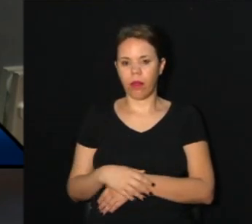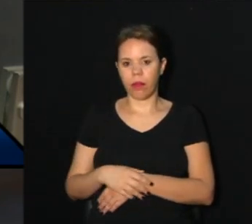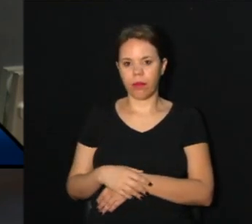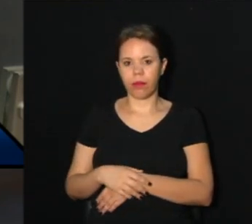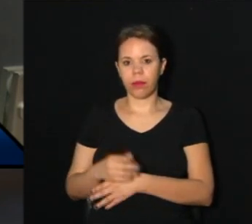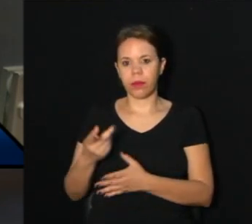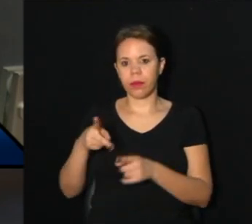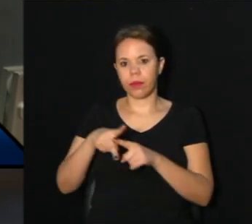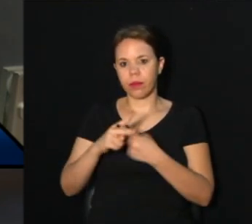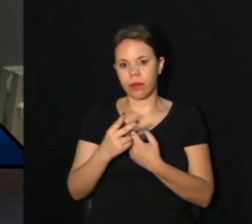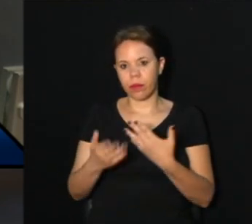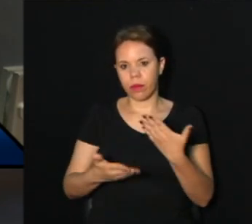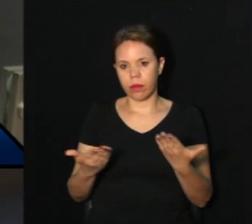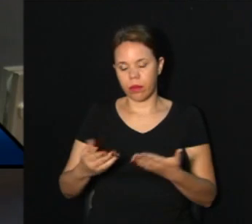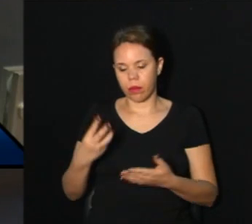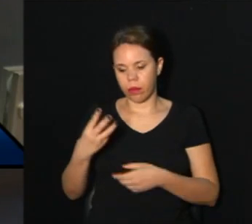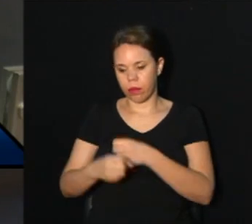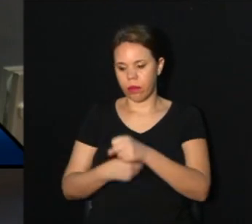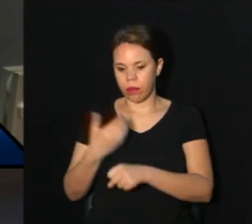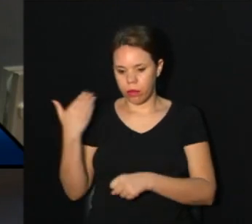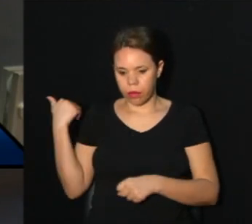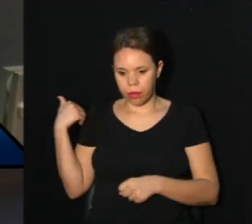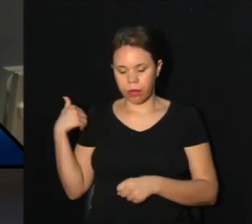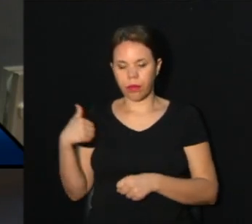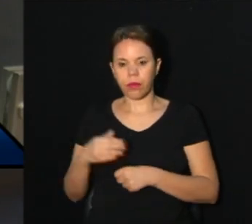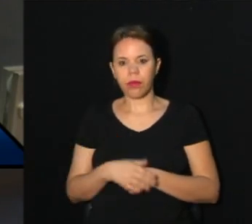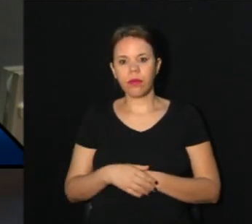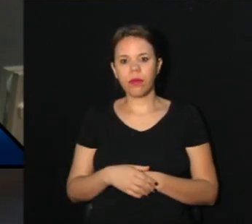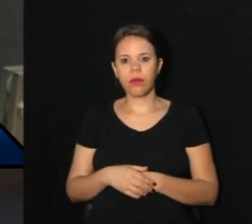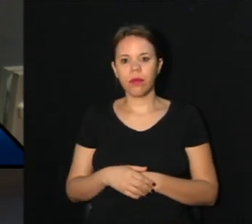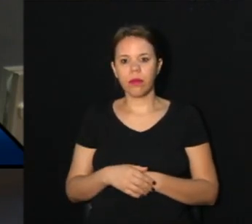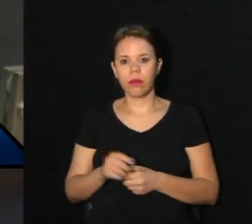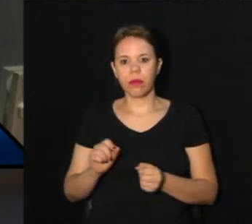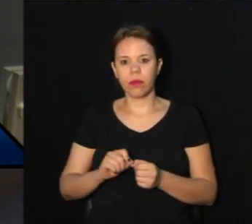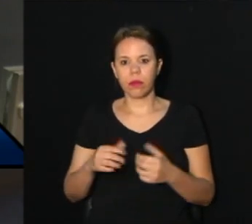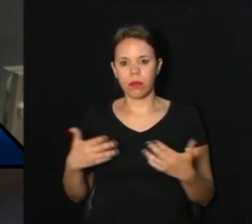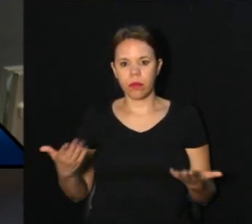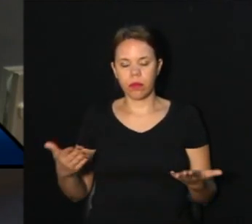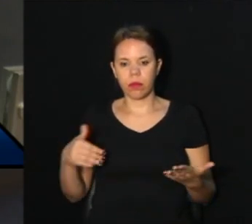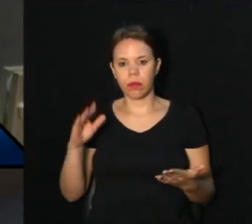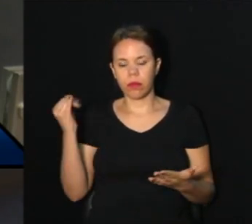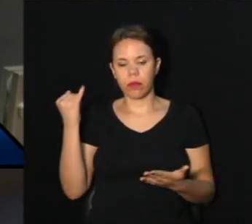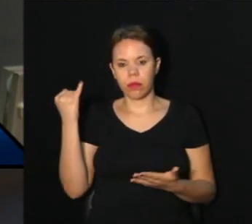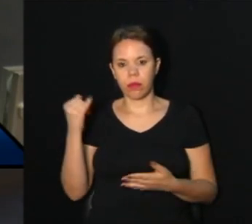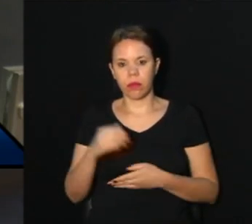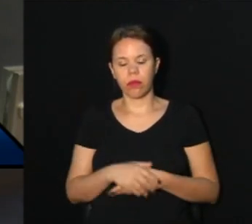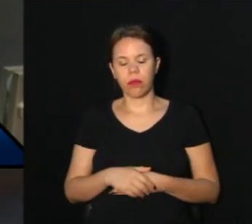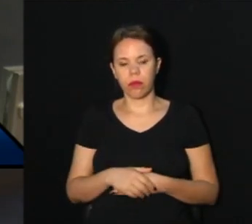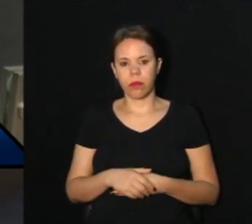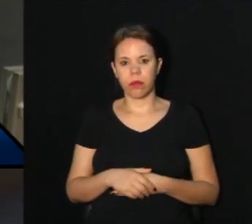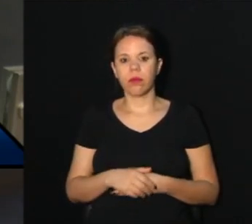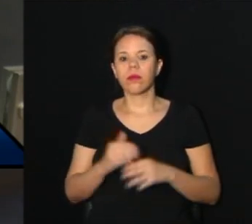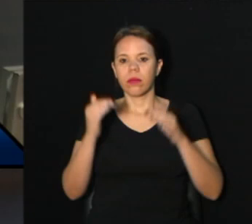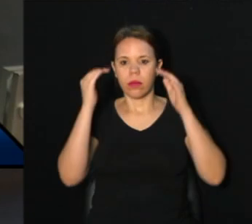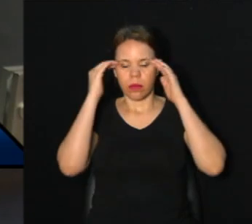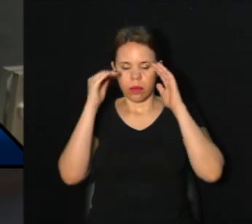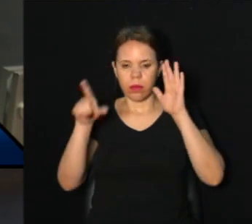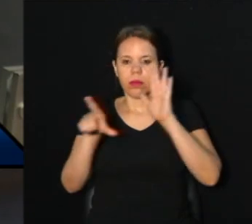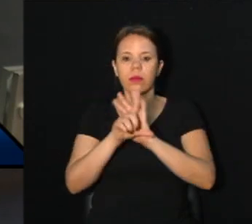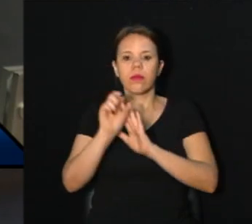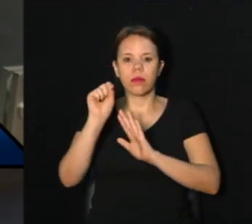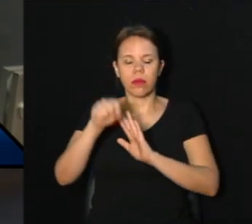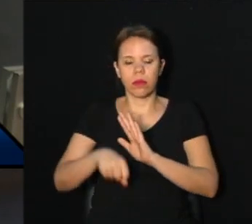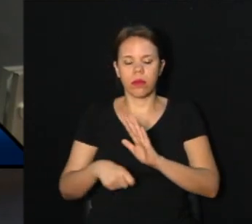Corrigimos agora, 3 anos atrás, são correções que estão sendo feitas. E o mais importante, está se cumprindo sim a lei,